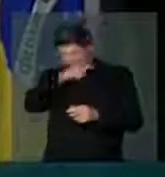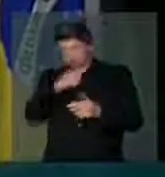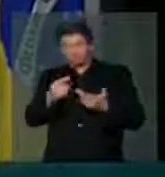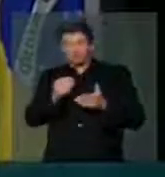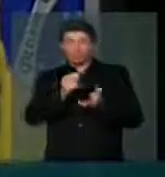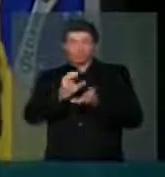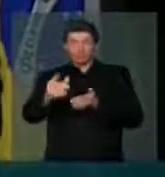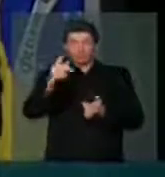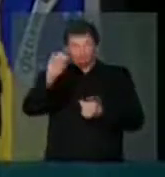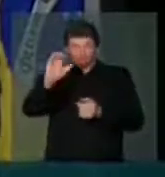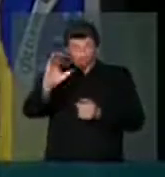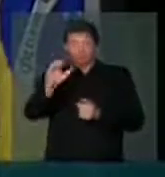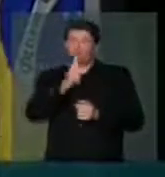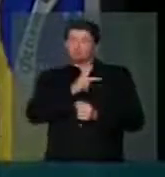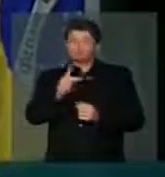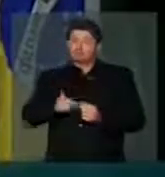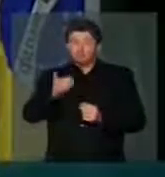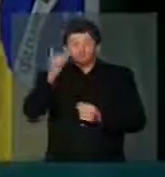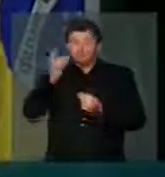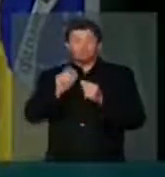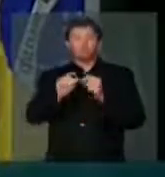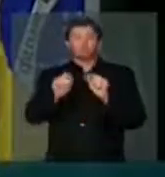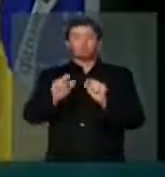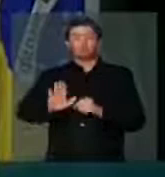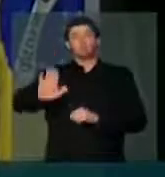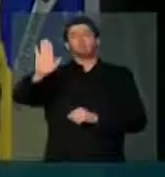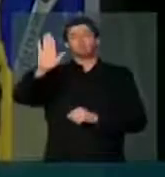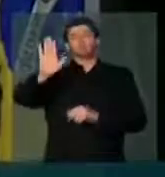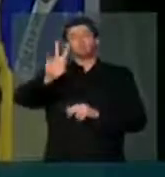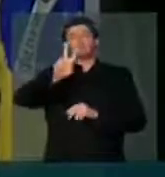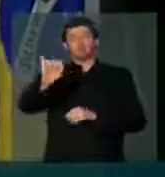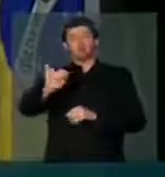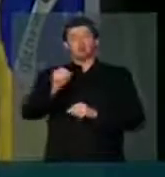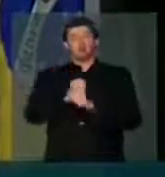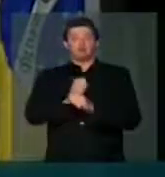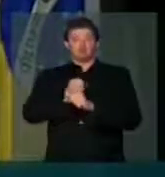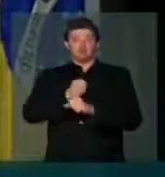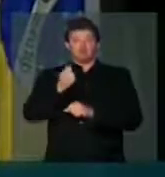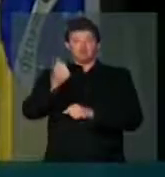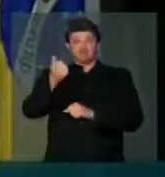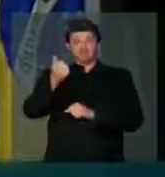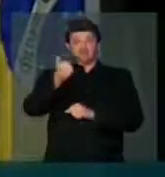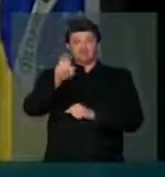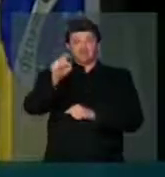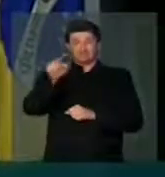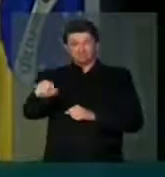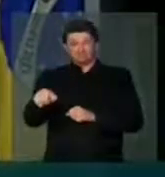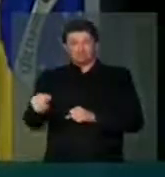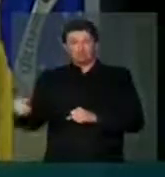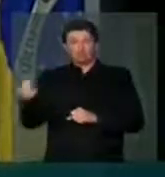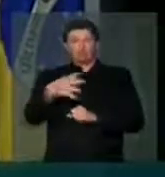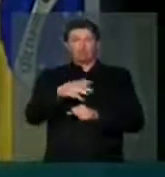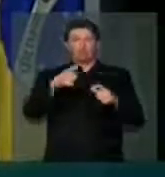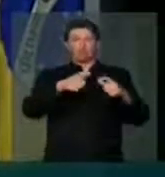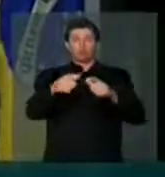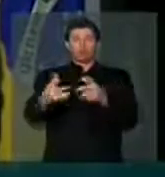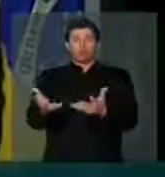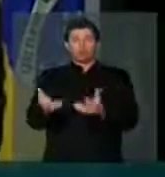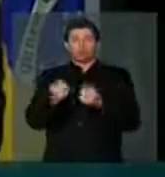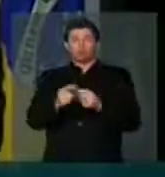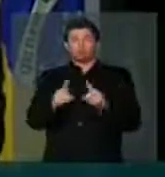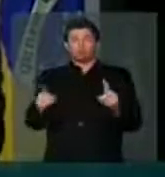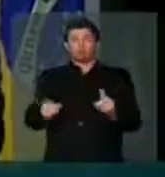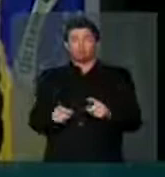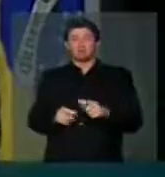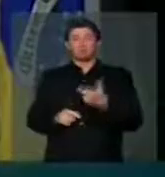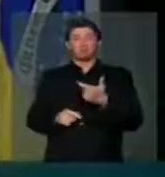do PAC, a presidente Dilma prometeu construir quase 15 mil unidades de pronto atendimento. Porém,